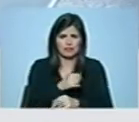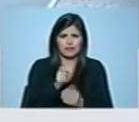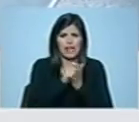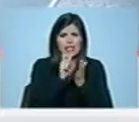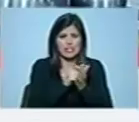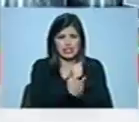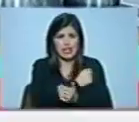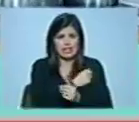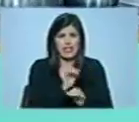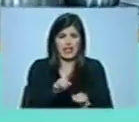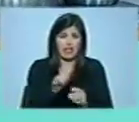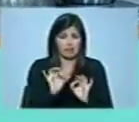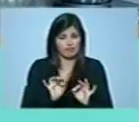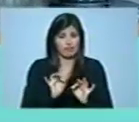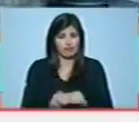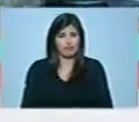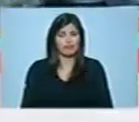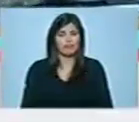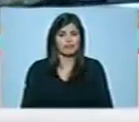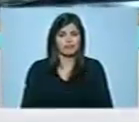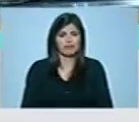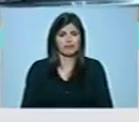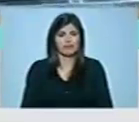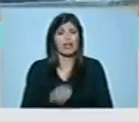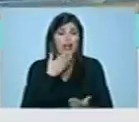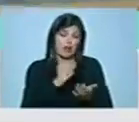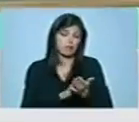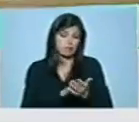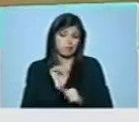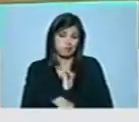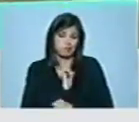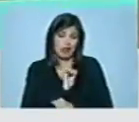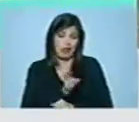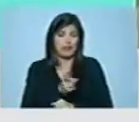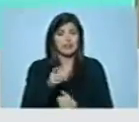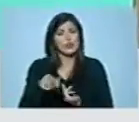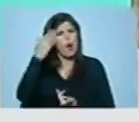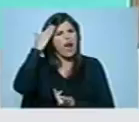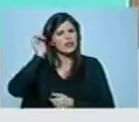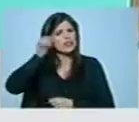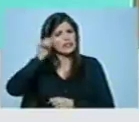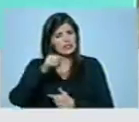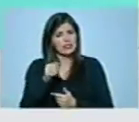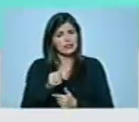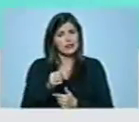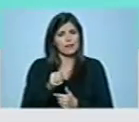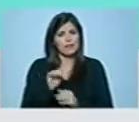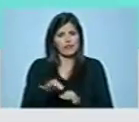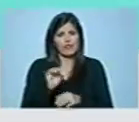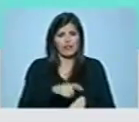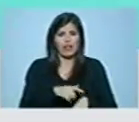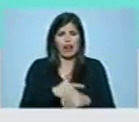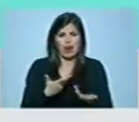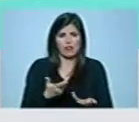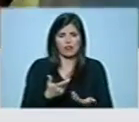não, lá de casa. É. Então pronto. É a receita do restaurante. Isso é categoria cozida. Eu acho que sim, Sónia. Acho que é temos uma mesmo coisa... de terminar, Inês.